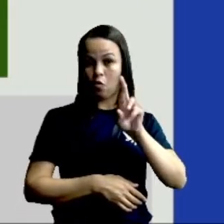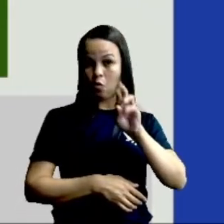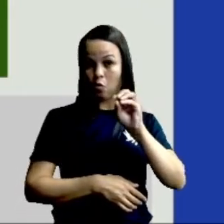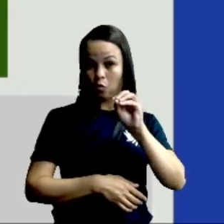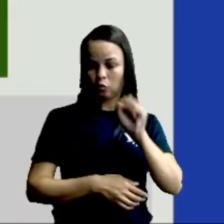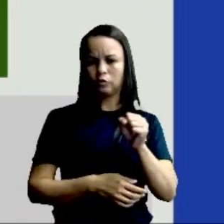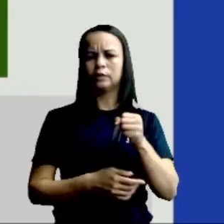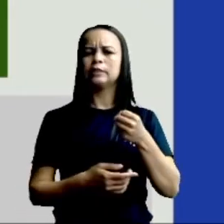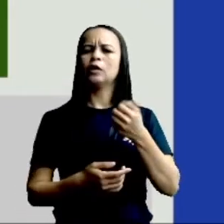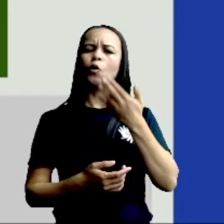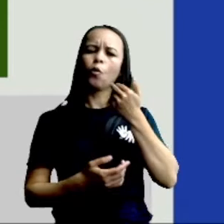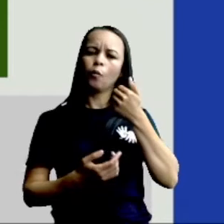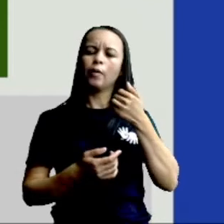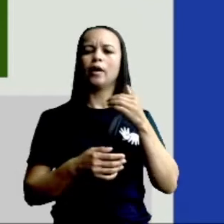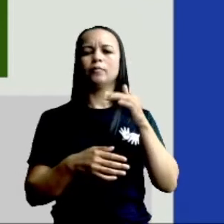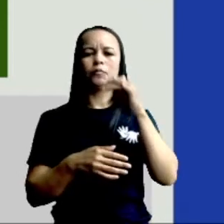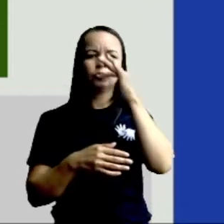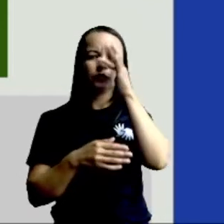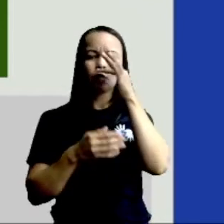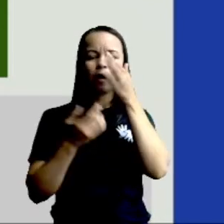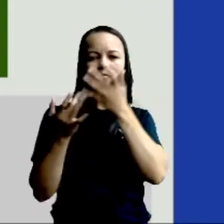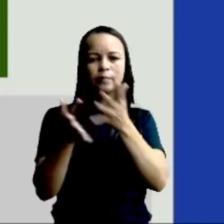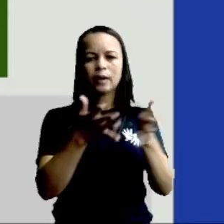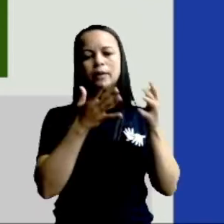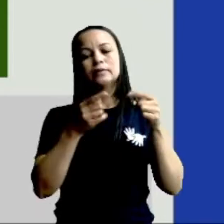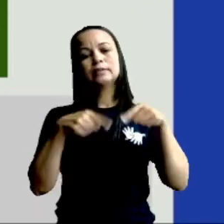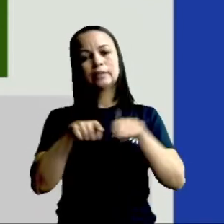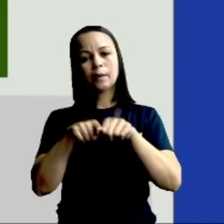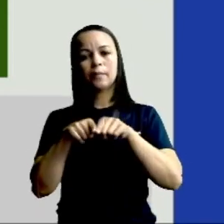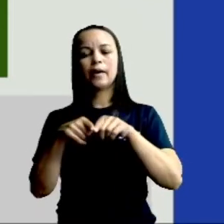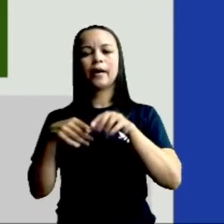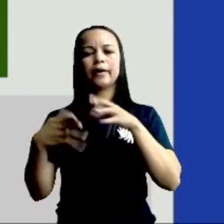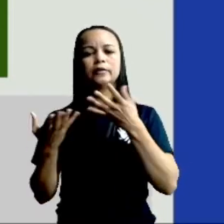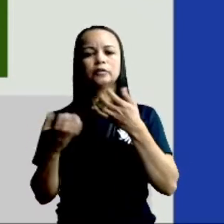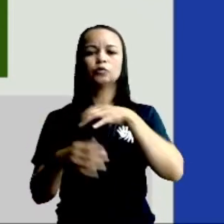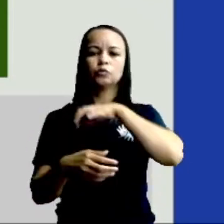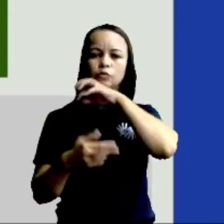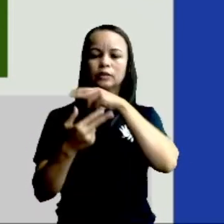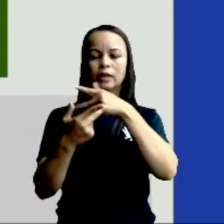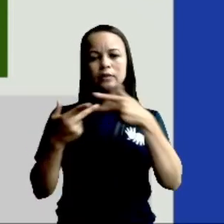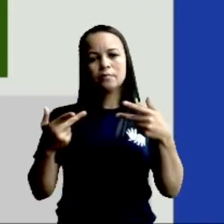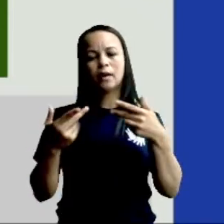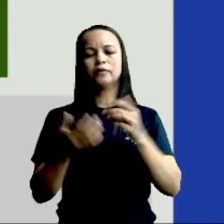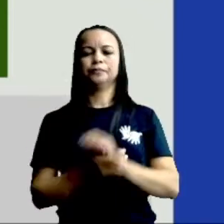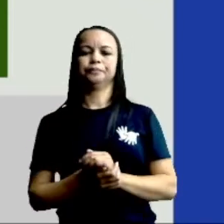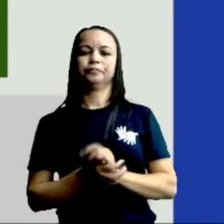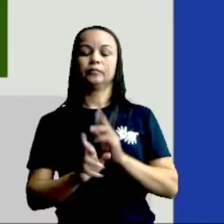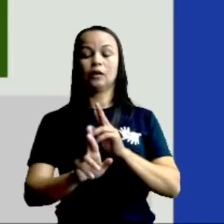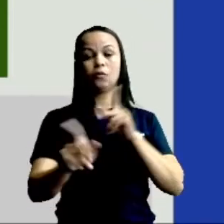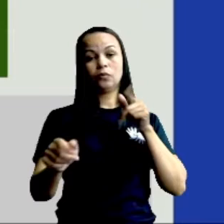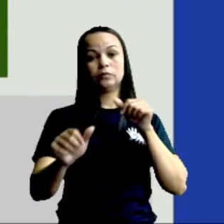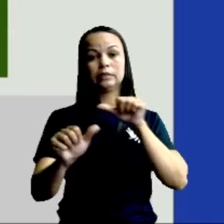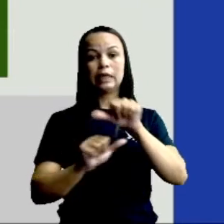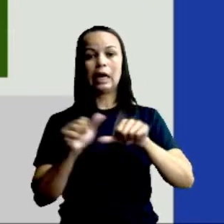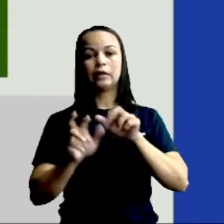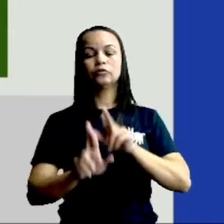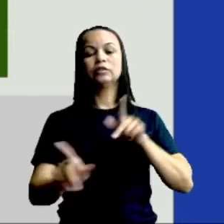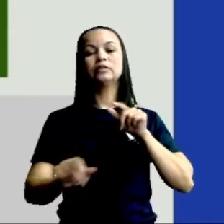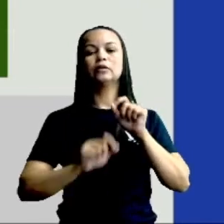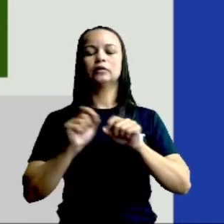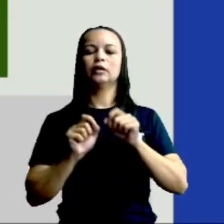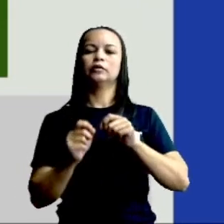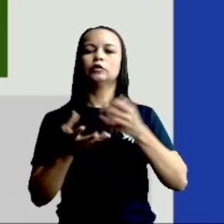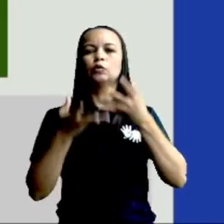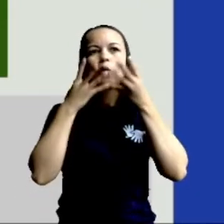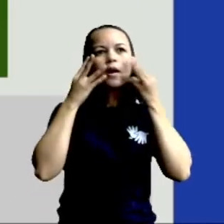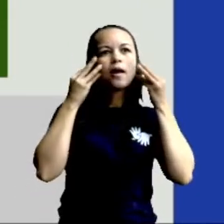alimentamos também das plantas e também dos animais. Comemos os dois tipos. Ao contrário, por exemplo, da onça, do